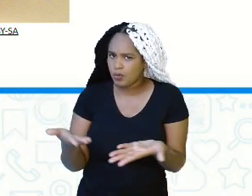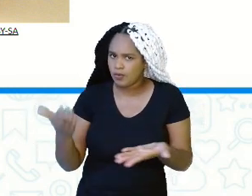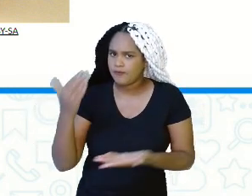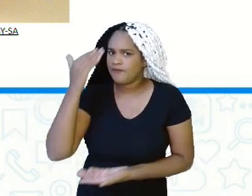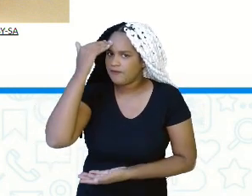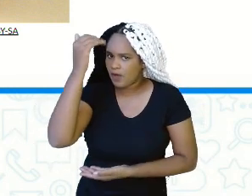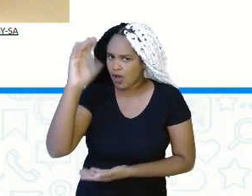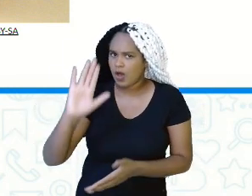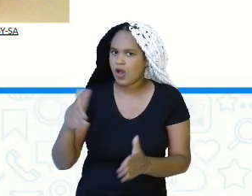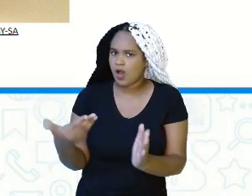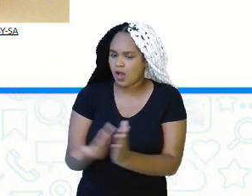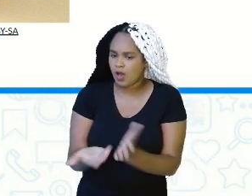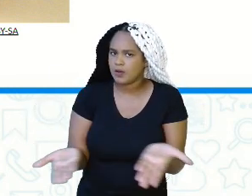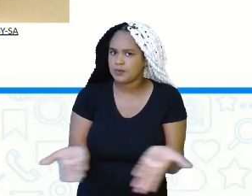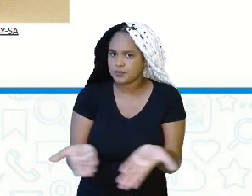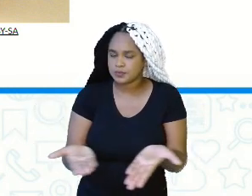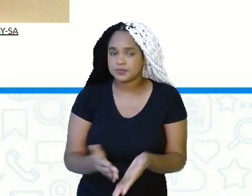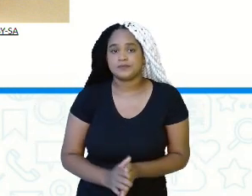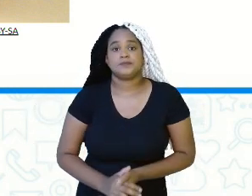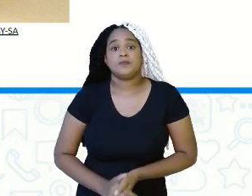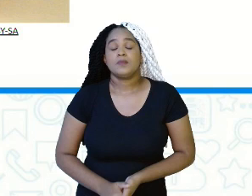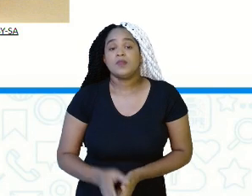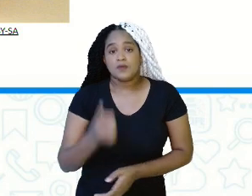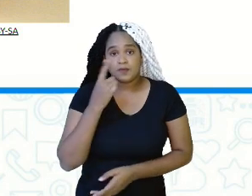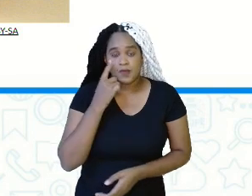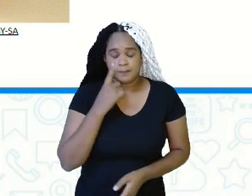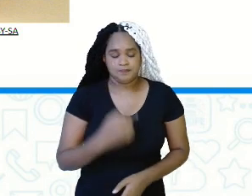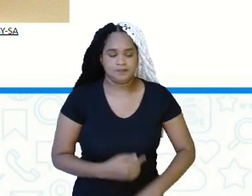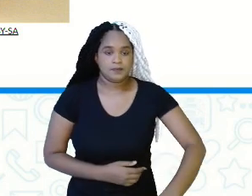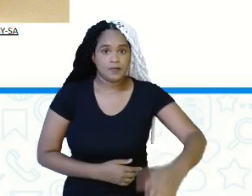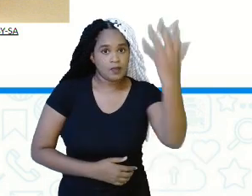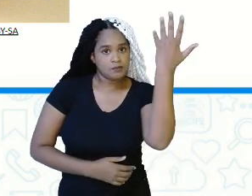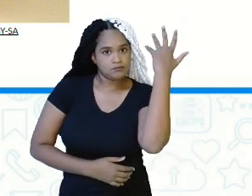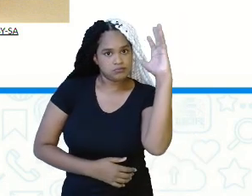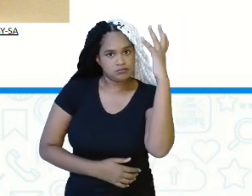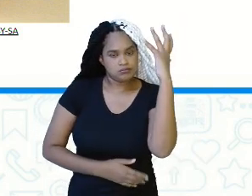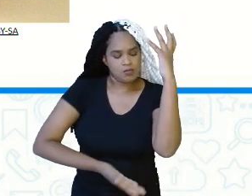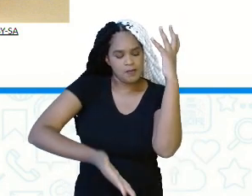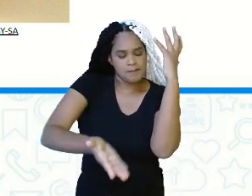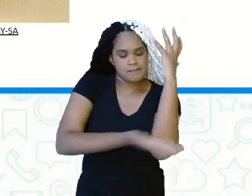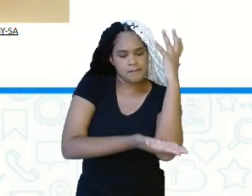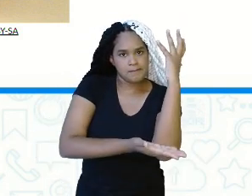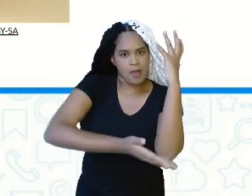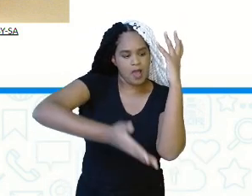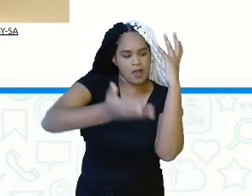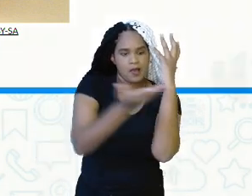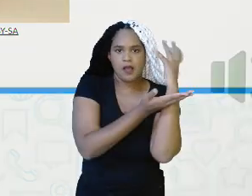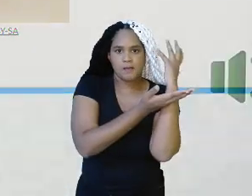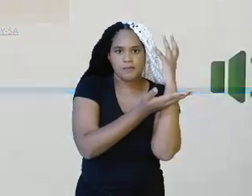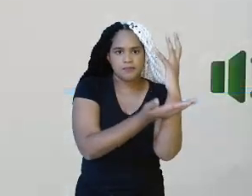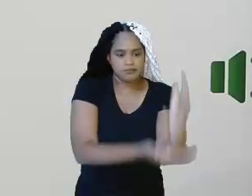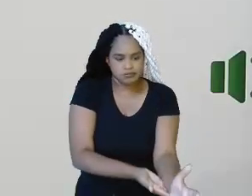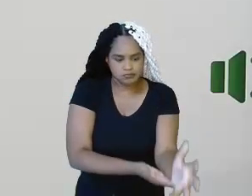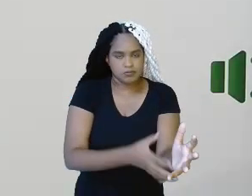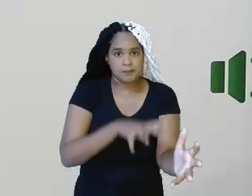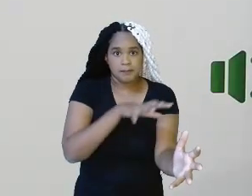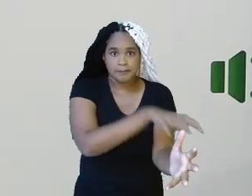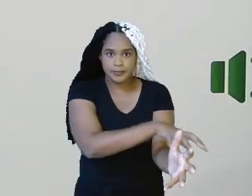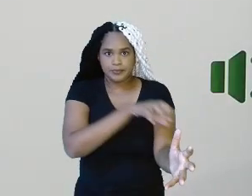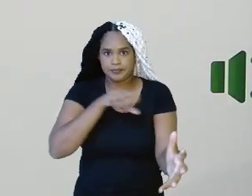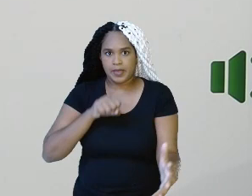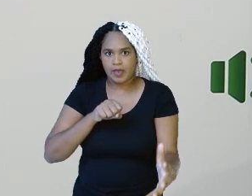conhecida. Aí também o que eles faziam? Da madeira que eles retiravam da natureza, que eles quebravam tudo para fazer a